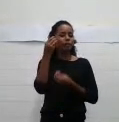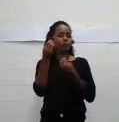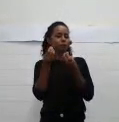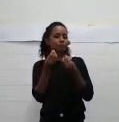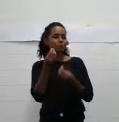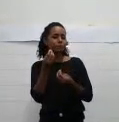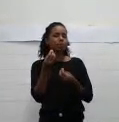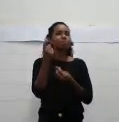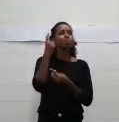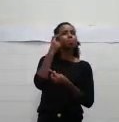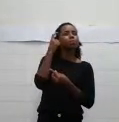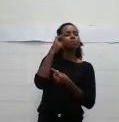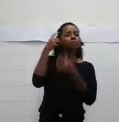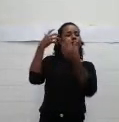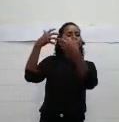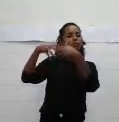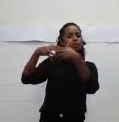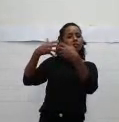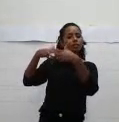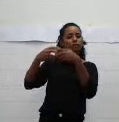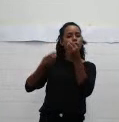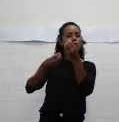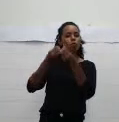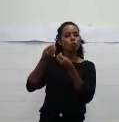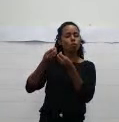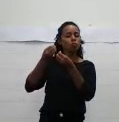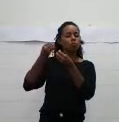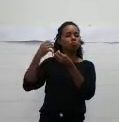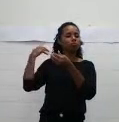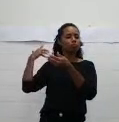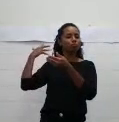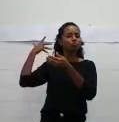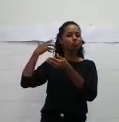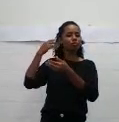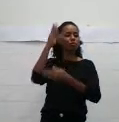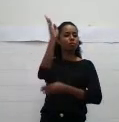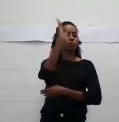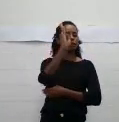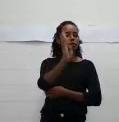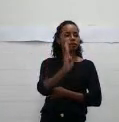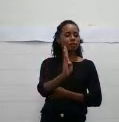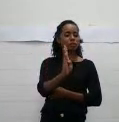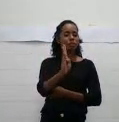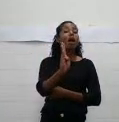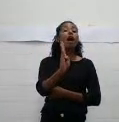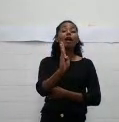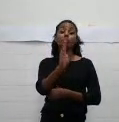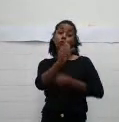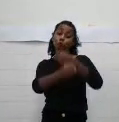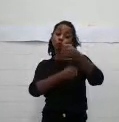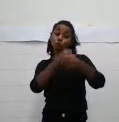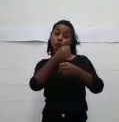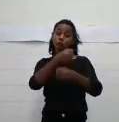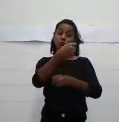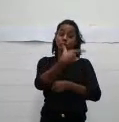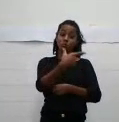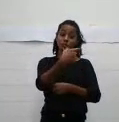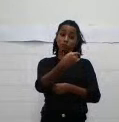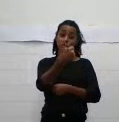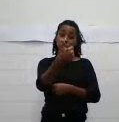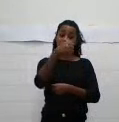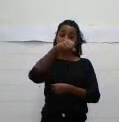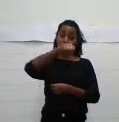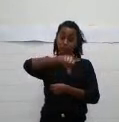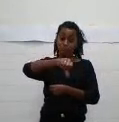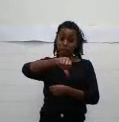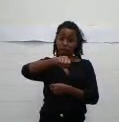justamente pensar esse contraste no Brasil, né, que em 2019, pelo 10º ano consecutivo,